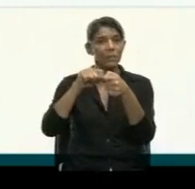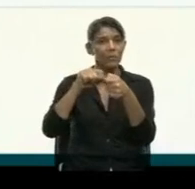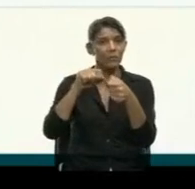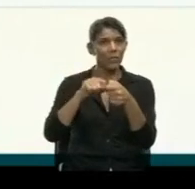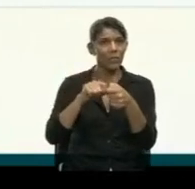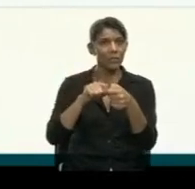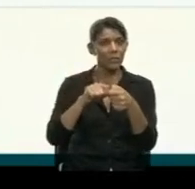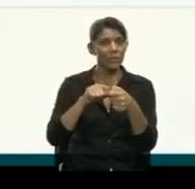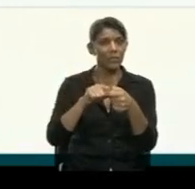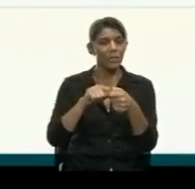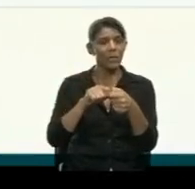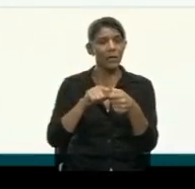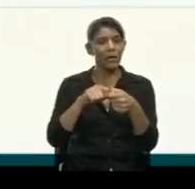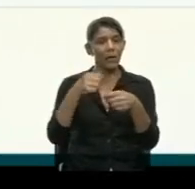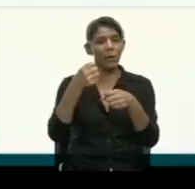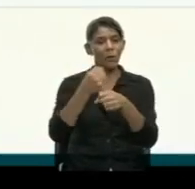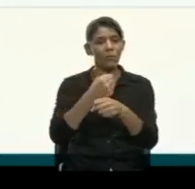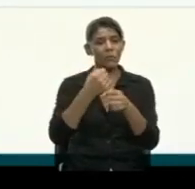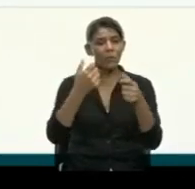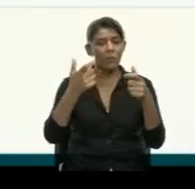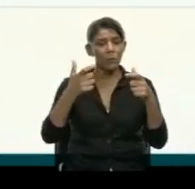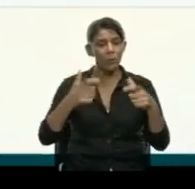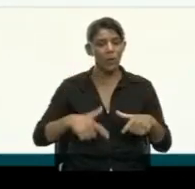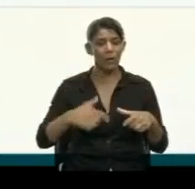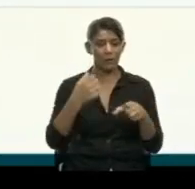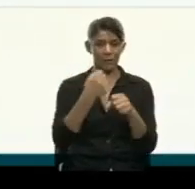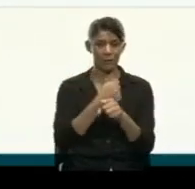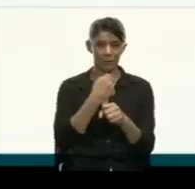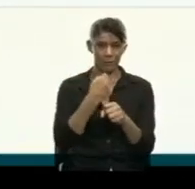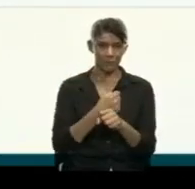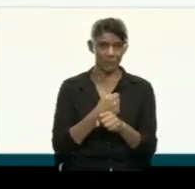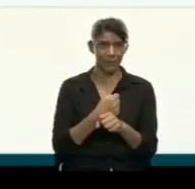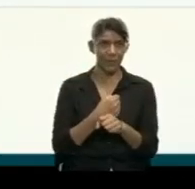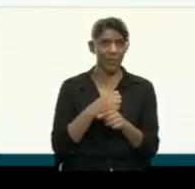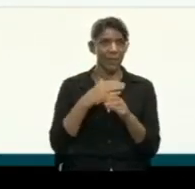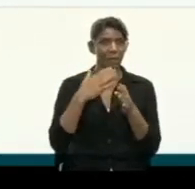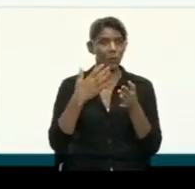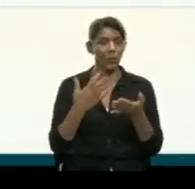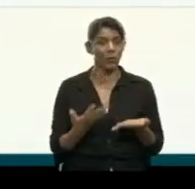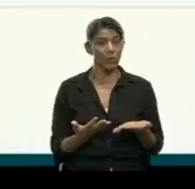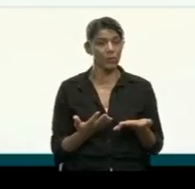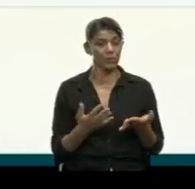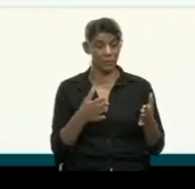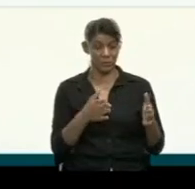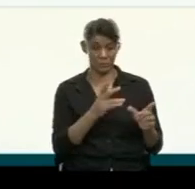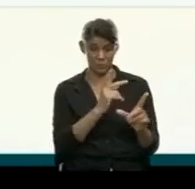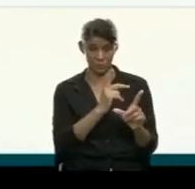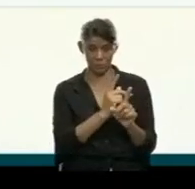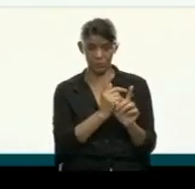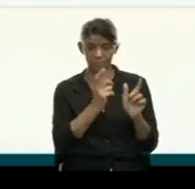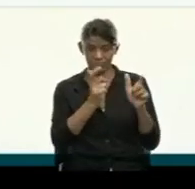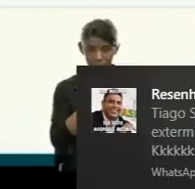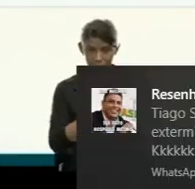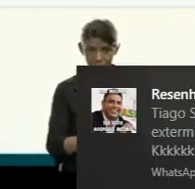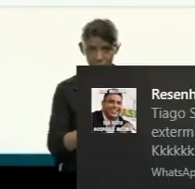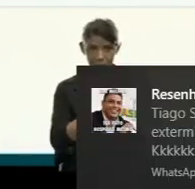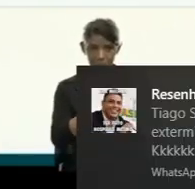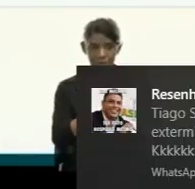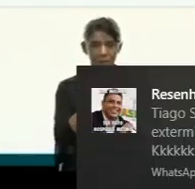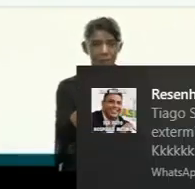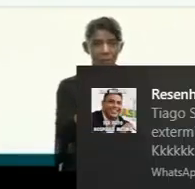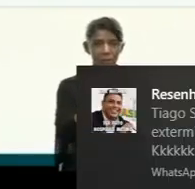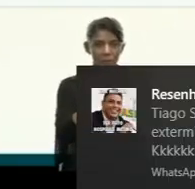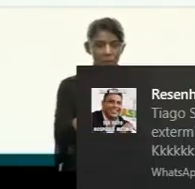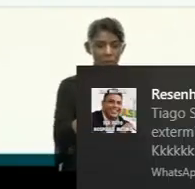a locação da nossa obra. Muito bem. Quando a gente locou a obra aqui, a gente fez a locação só